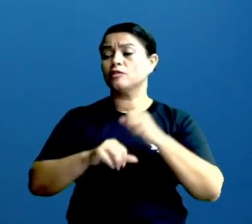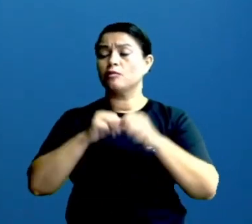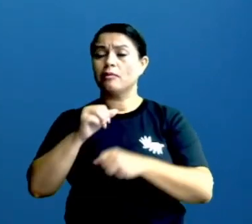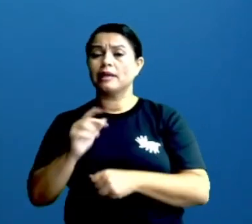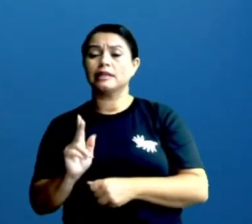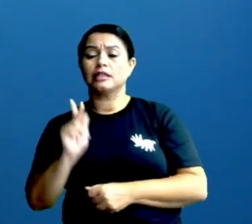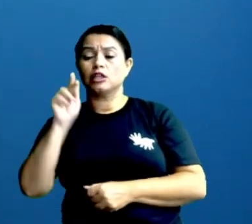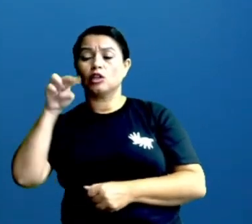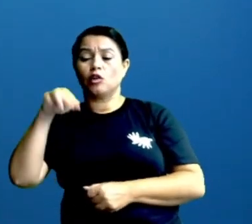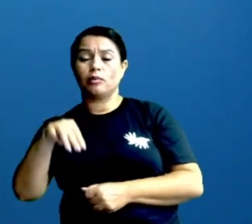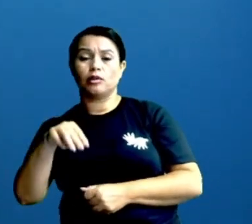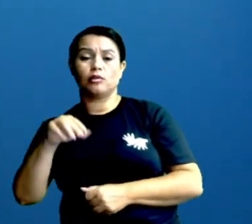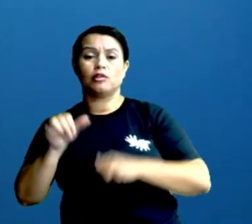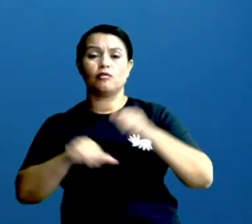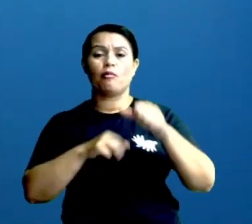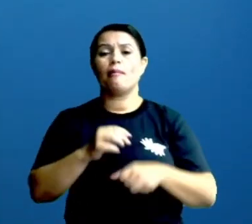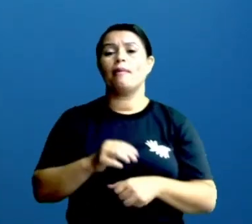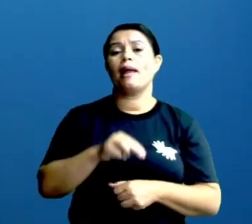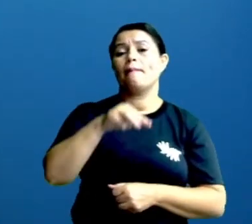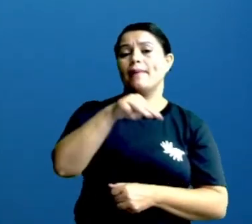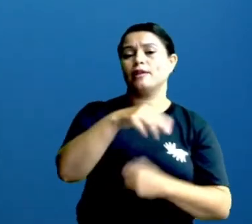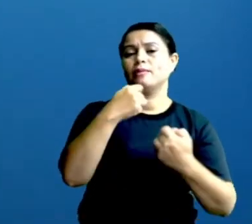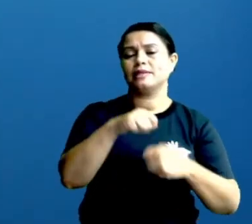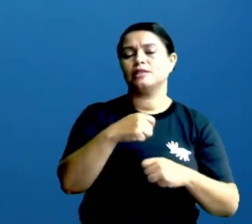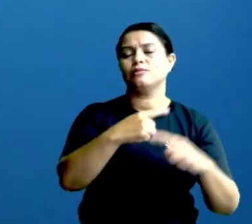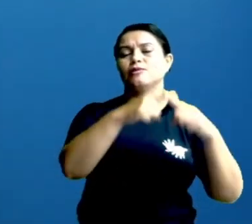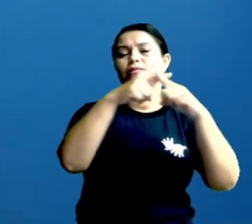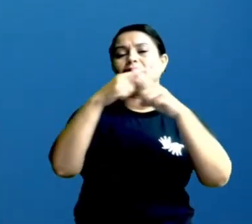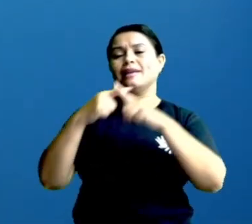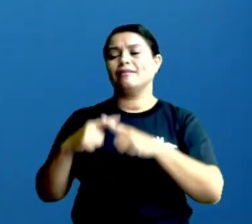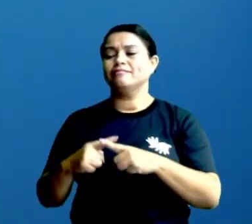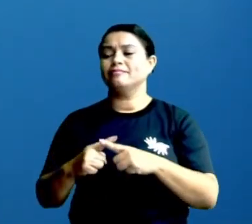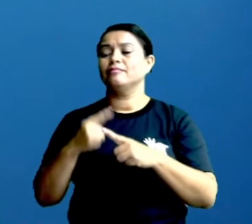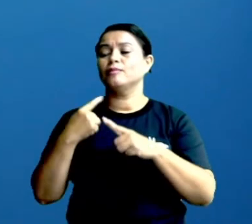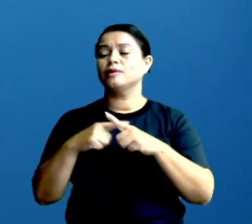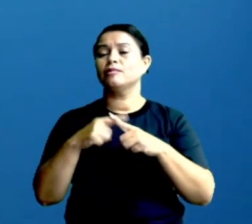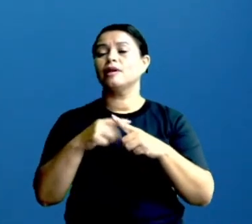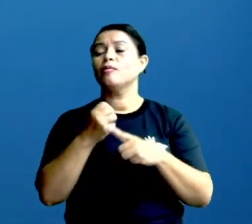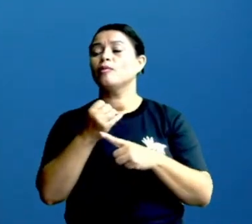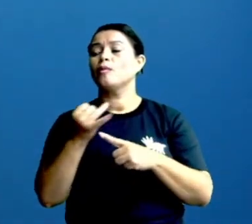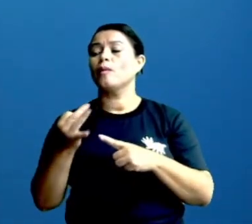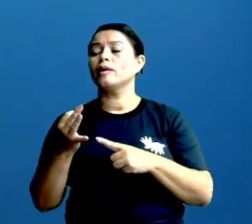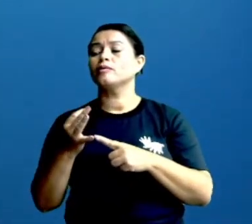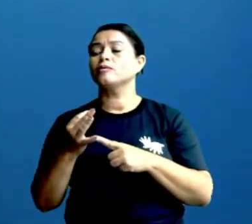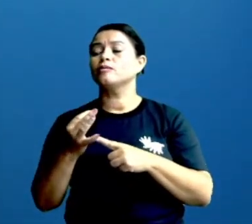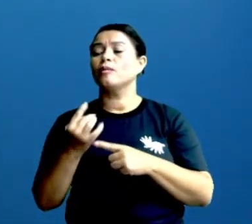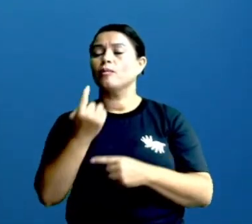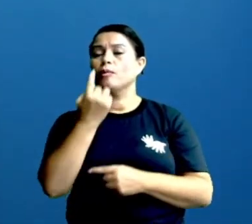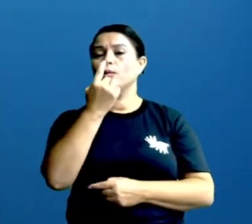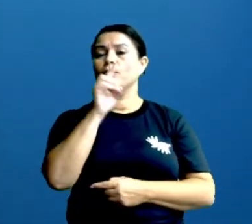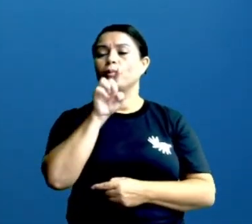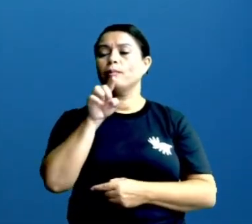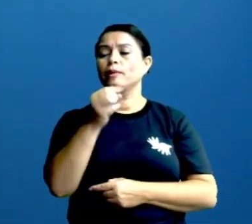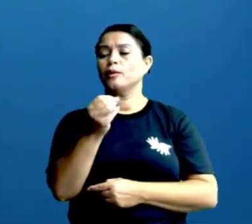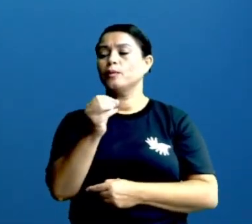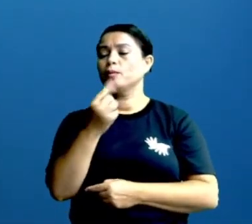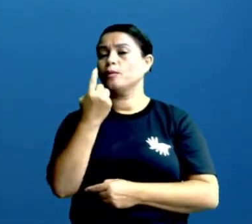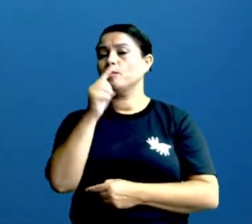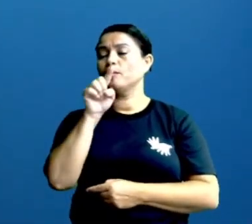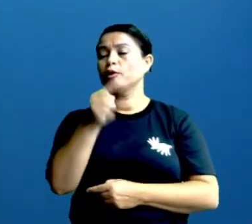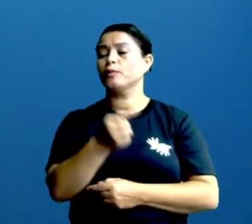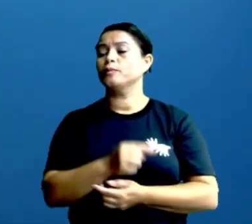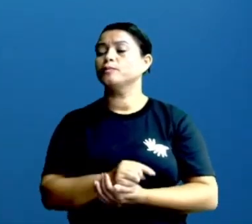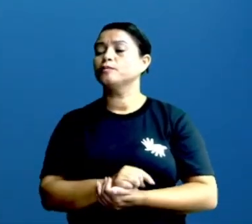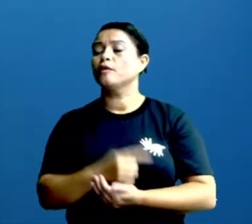transformação de quilômetros para metros, eu vou multiplicar. Vou multiplicar por quanto? Por 1000,